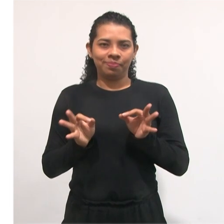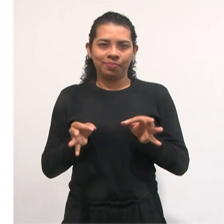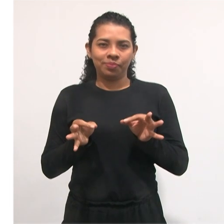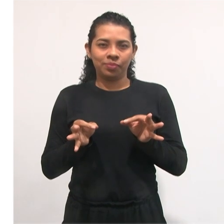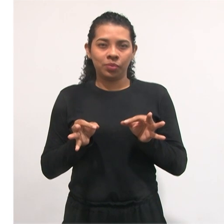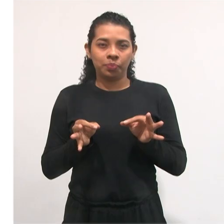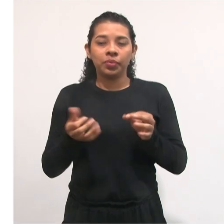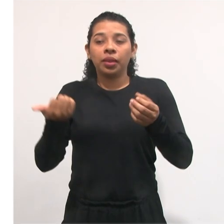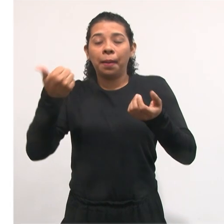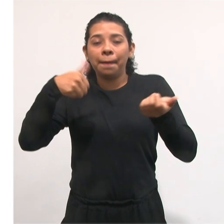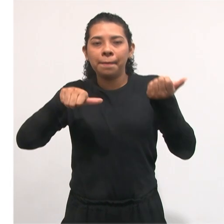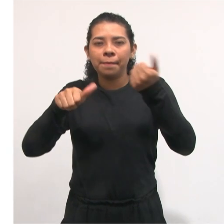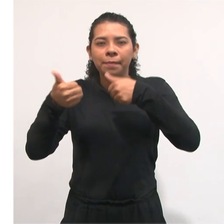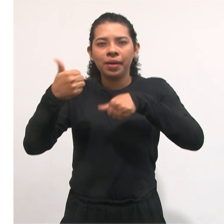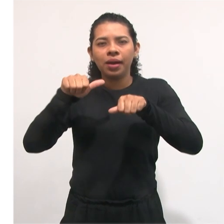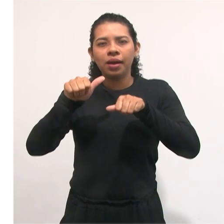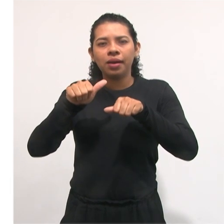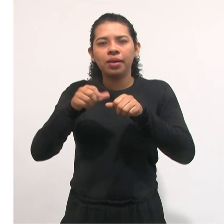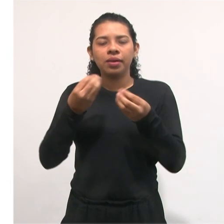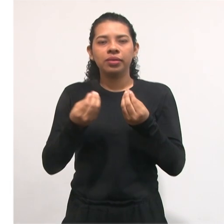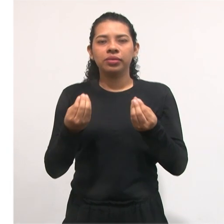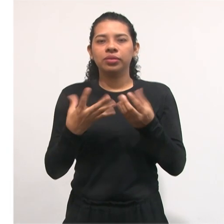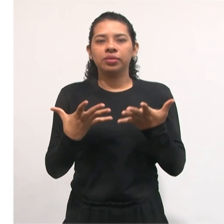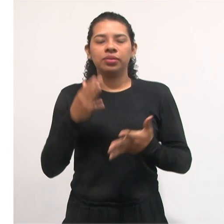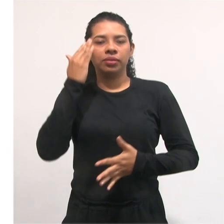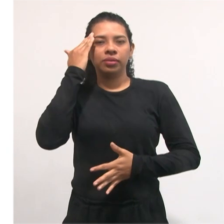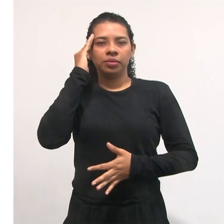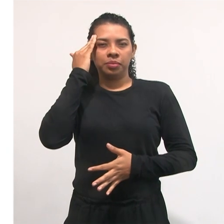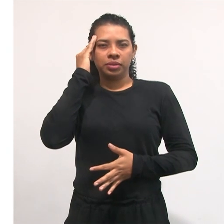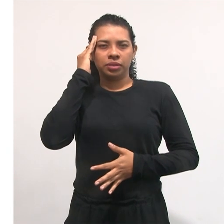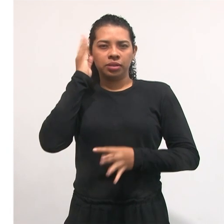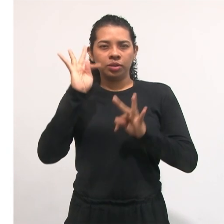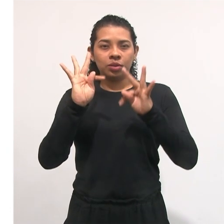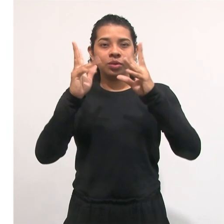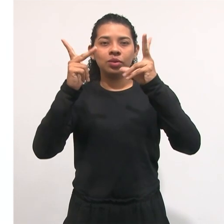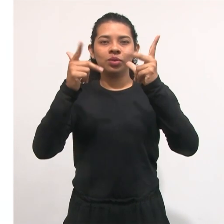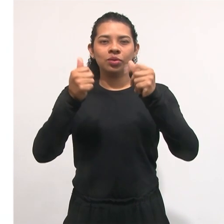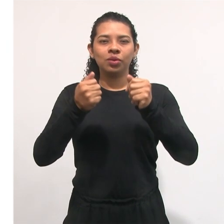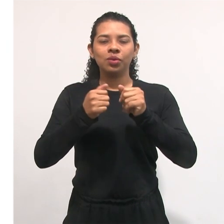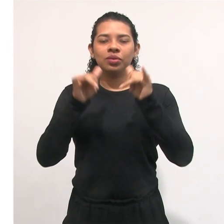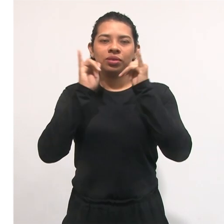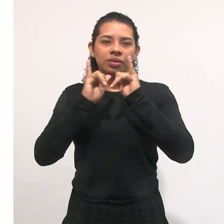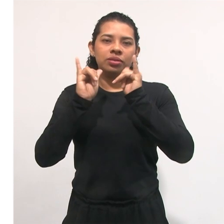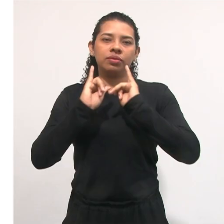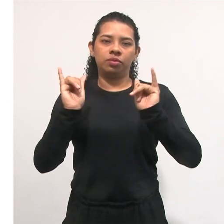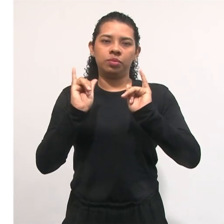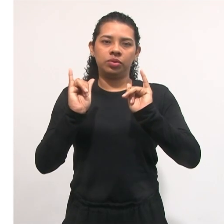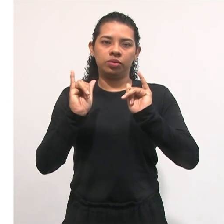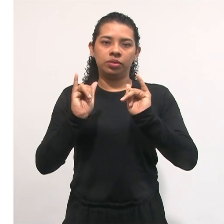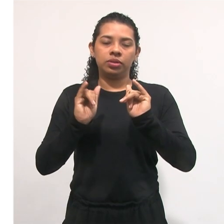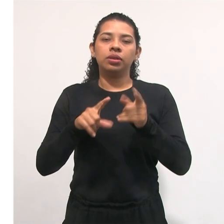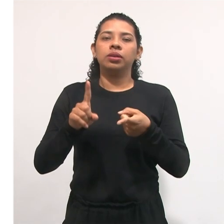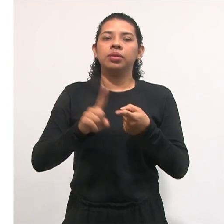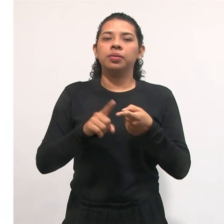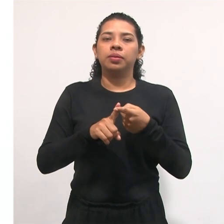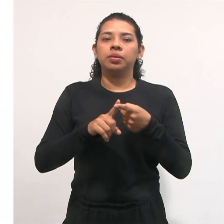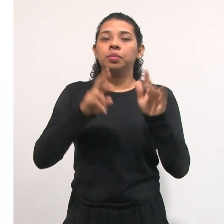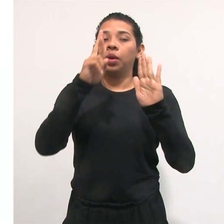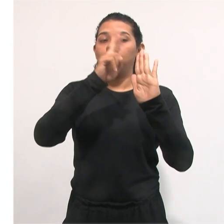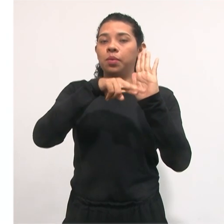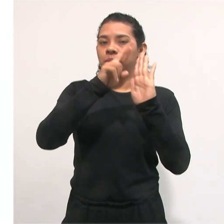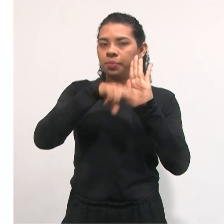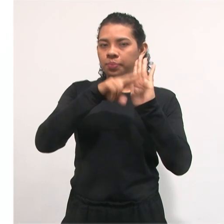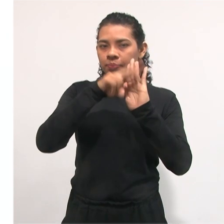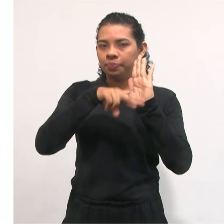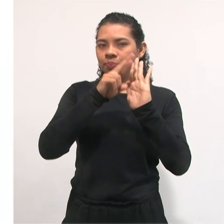apuração? A análise, né? Como é que a gente faz a análise, a interpretação desses dados. E a emissão de um relatório final,